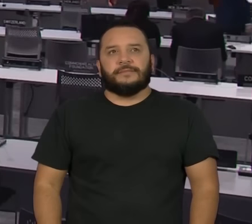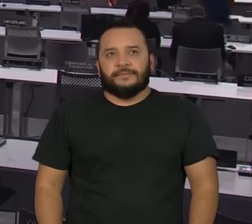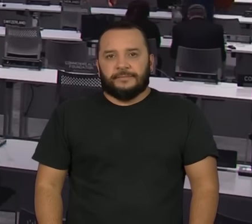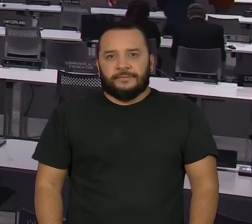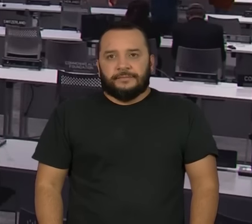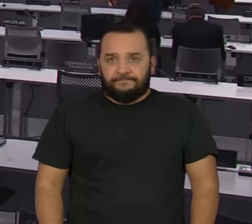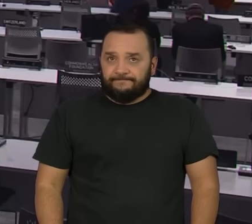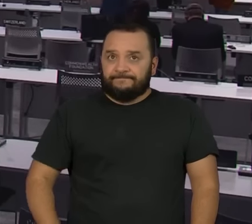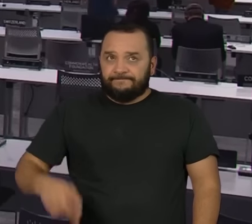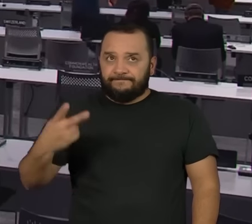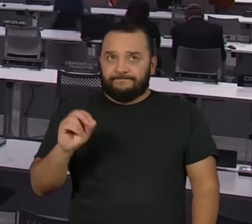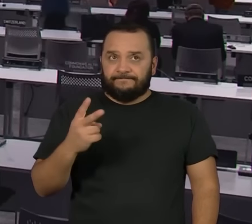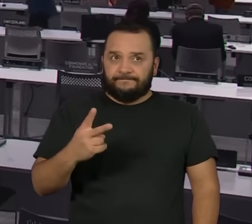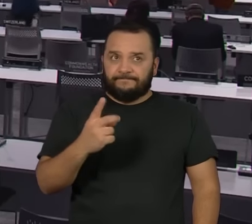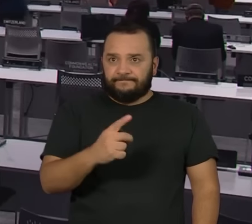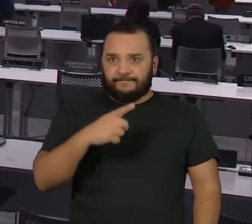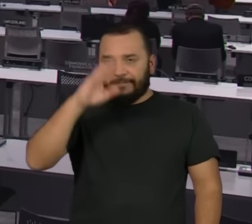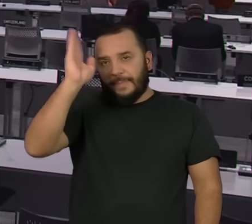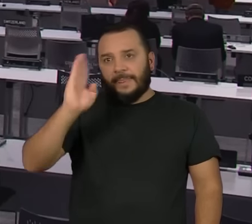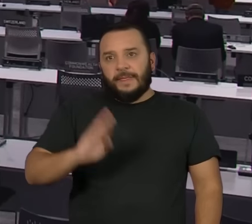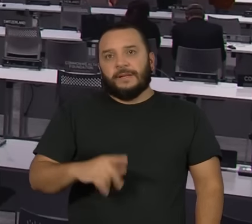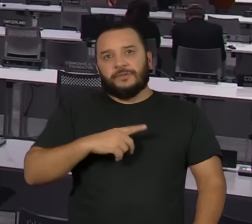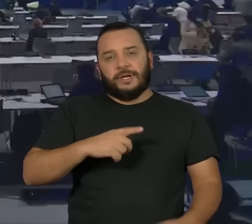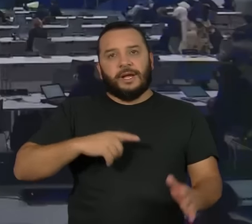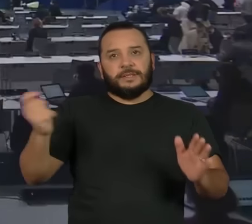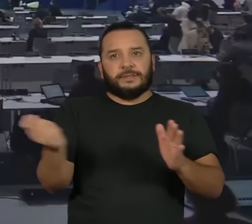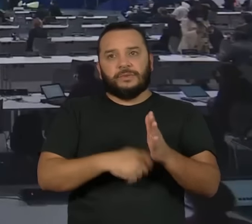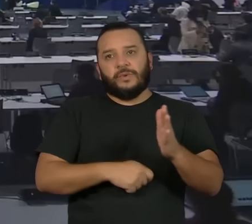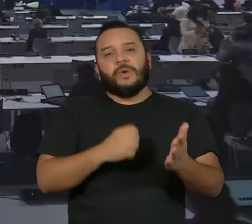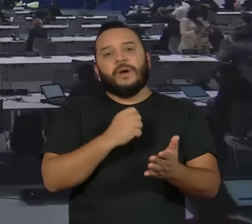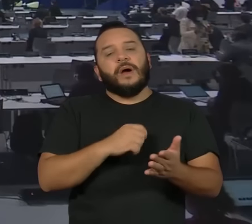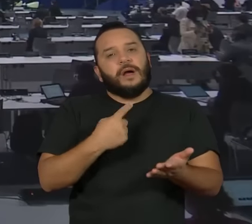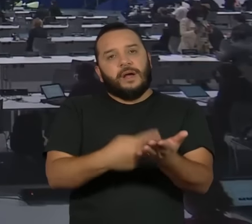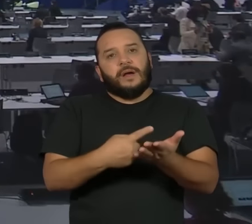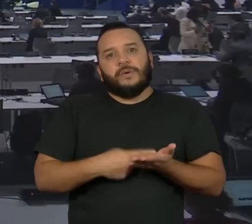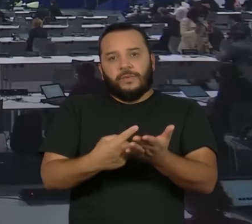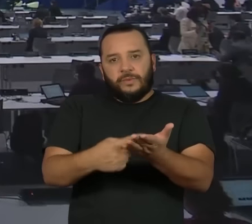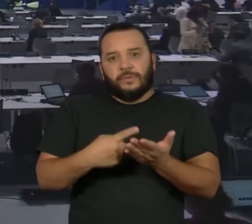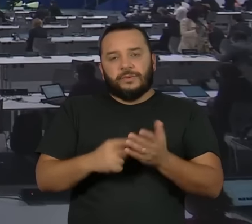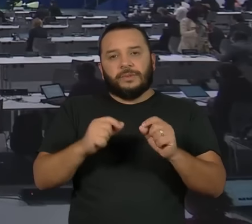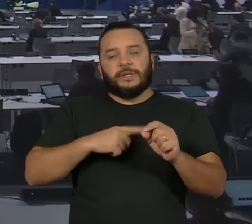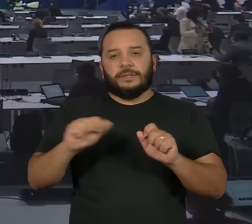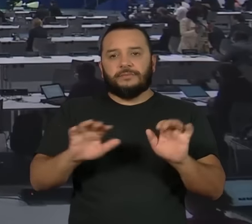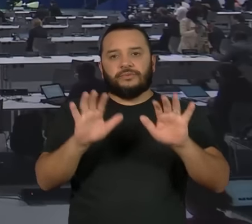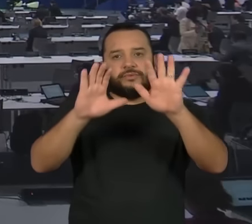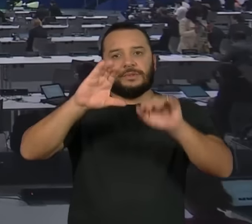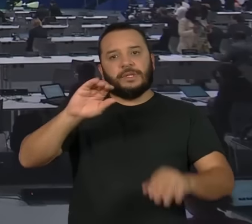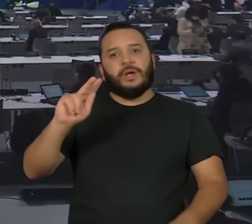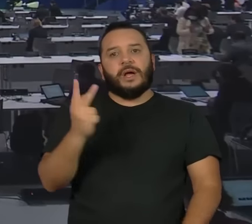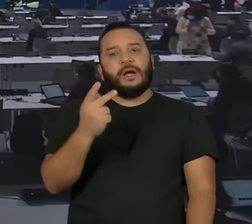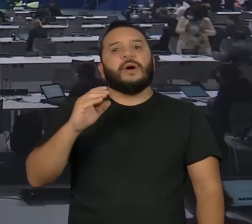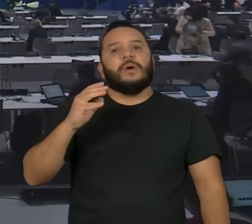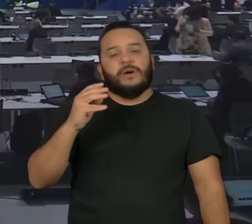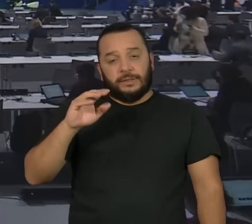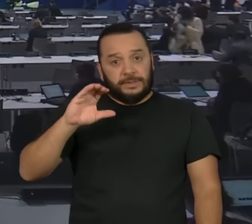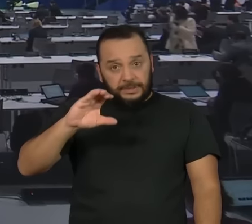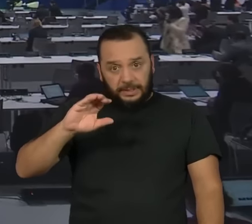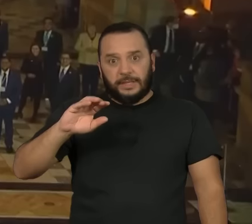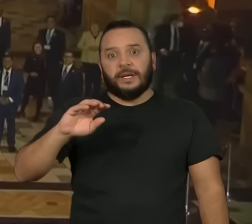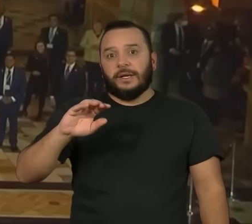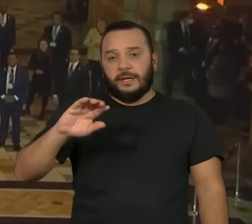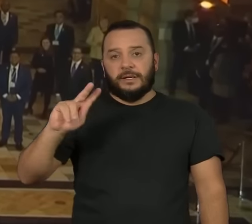Em 2021, o Brasil assinou o Acordo de Redução de Metano durante a Conferência da ONU para as Mudanças Climáticas na